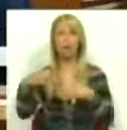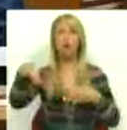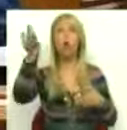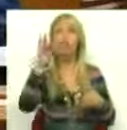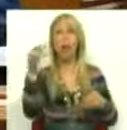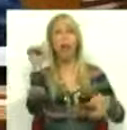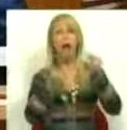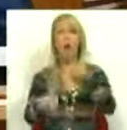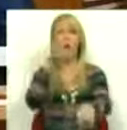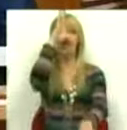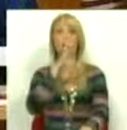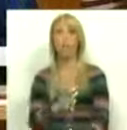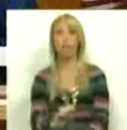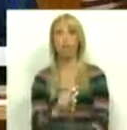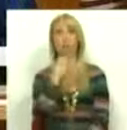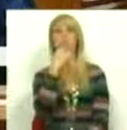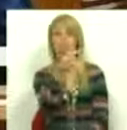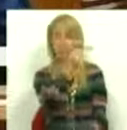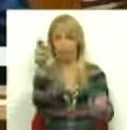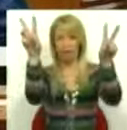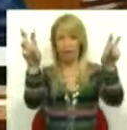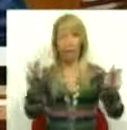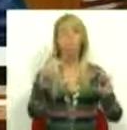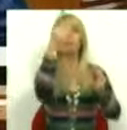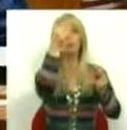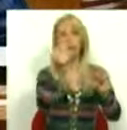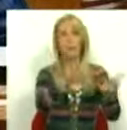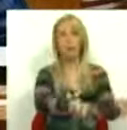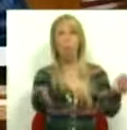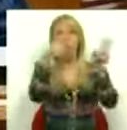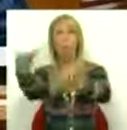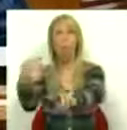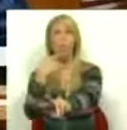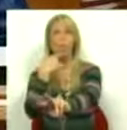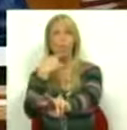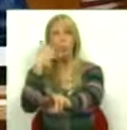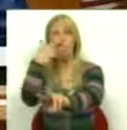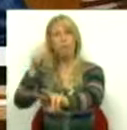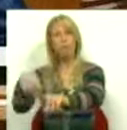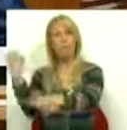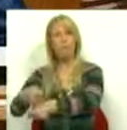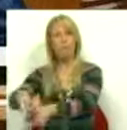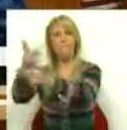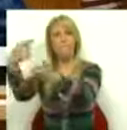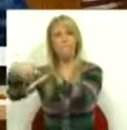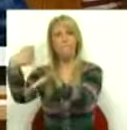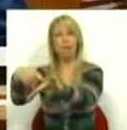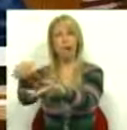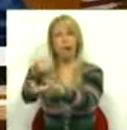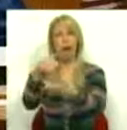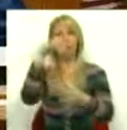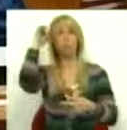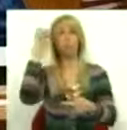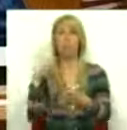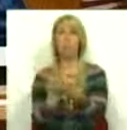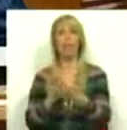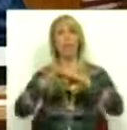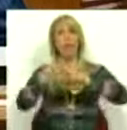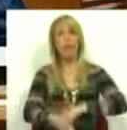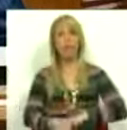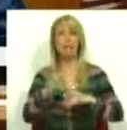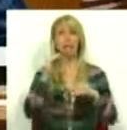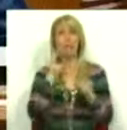veio acusar o Governo, e cito, de estar a transferir custos elevadíssimos para as pessoas e dificultar o acesso a cuidados